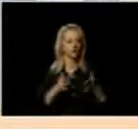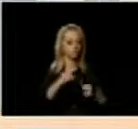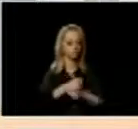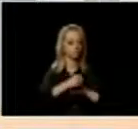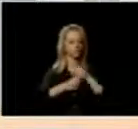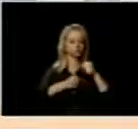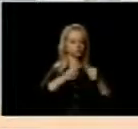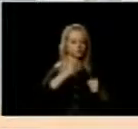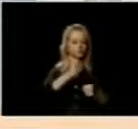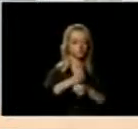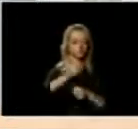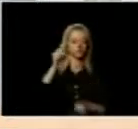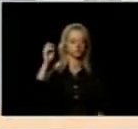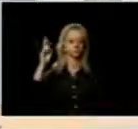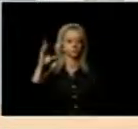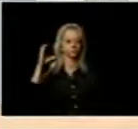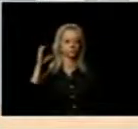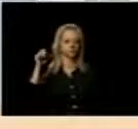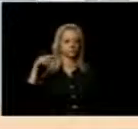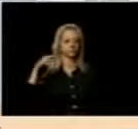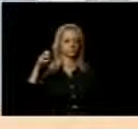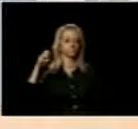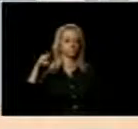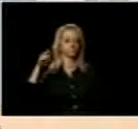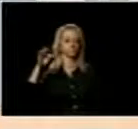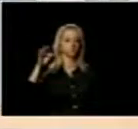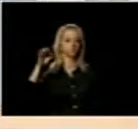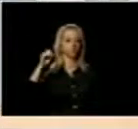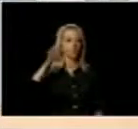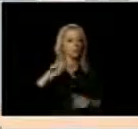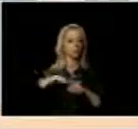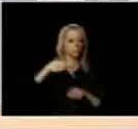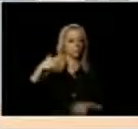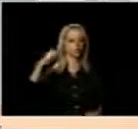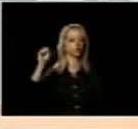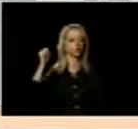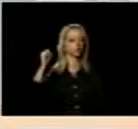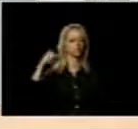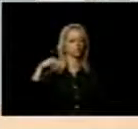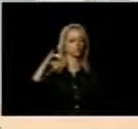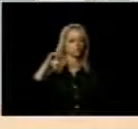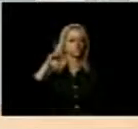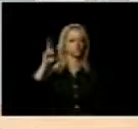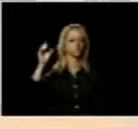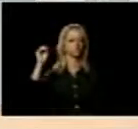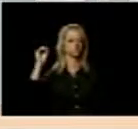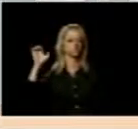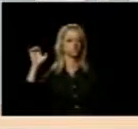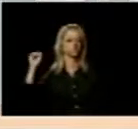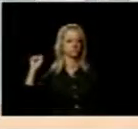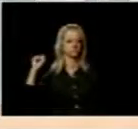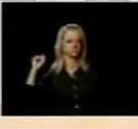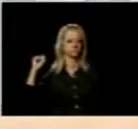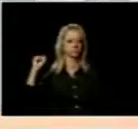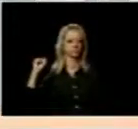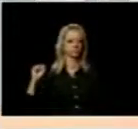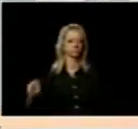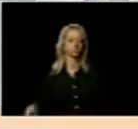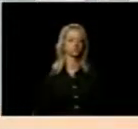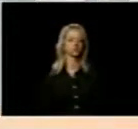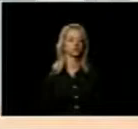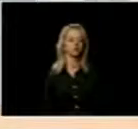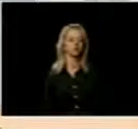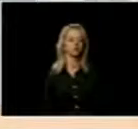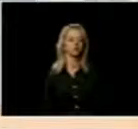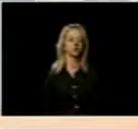milhões de reais. O vereador Poliana trouxe a informação aqui, eu reforço. Destinado para a Secretaria